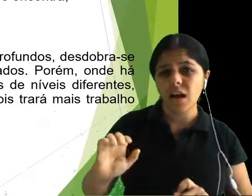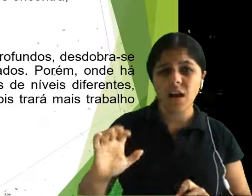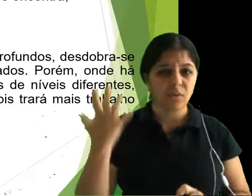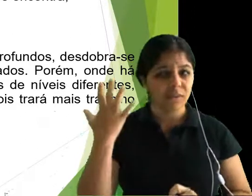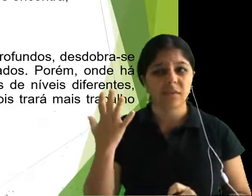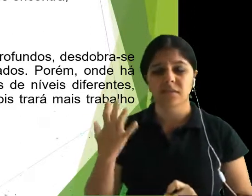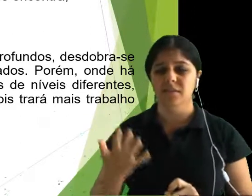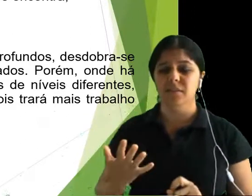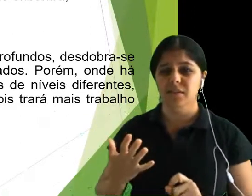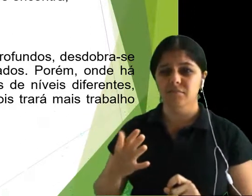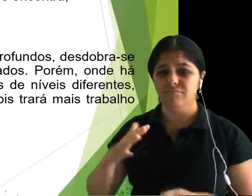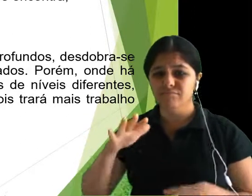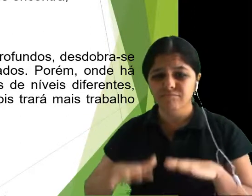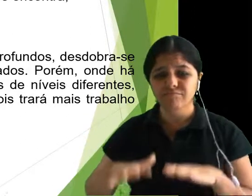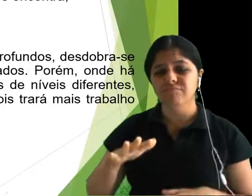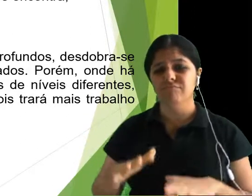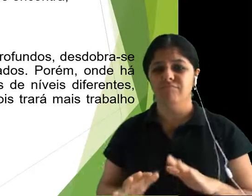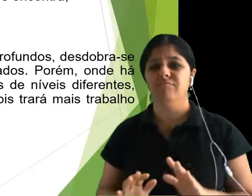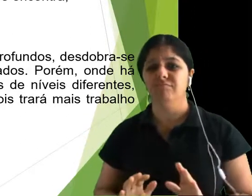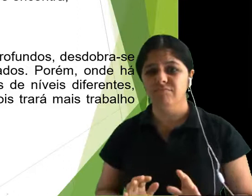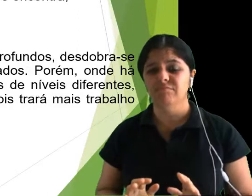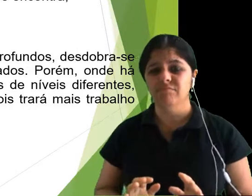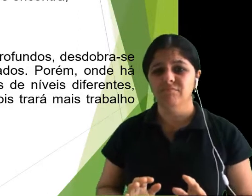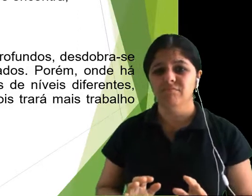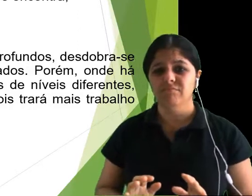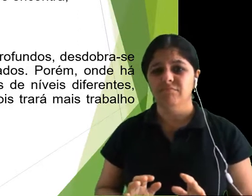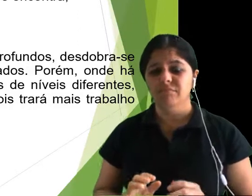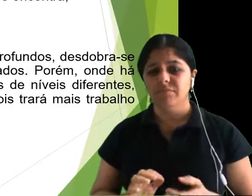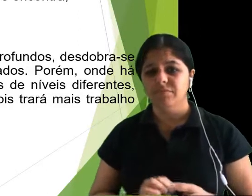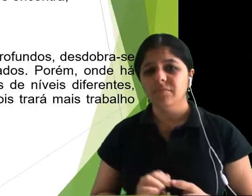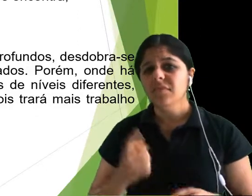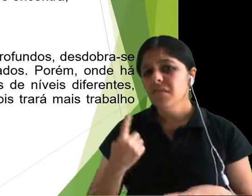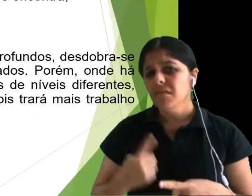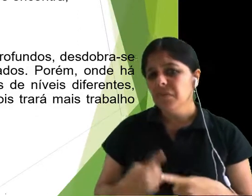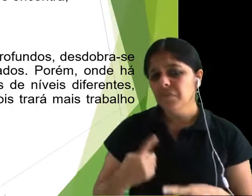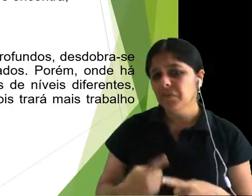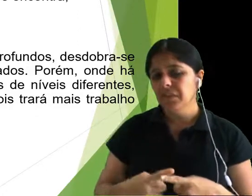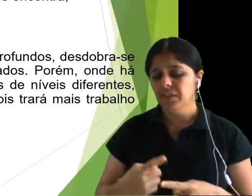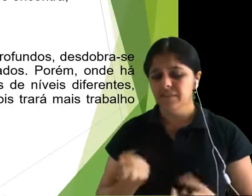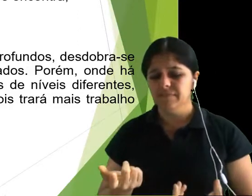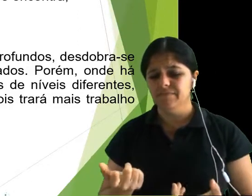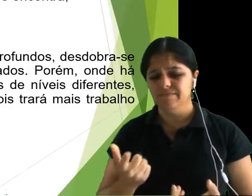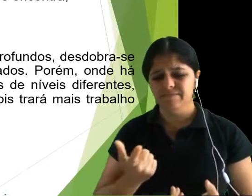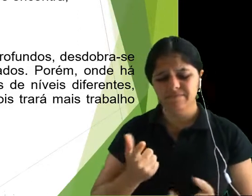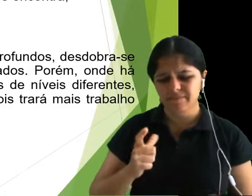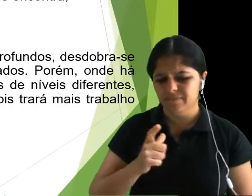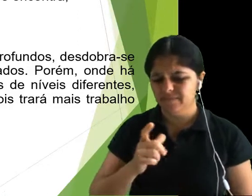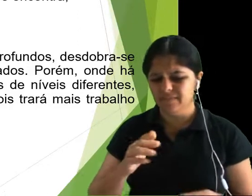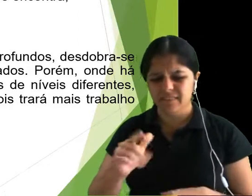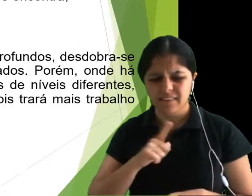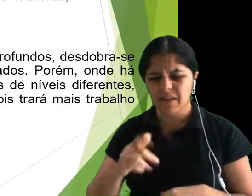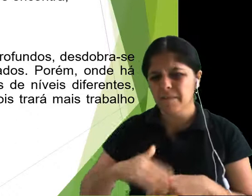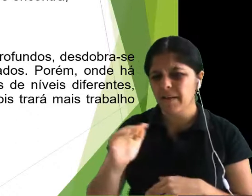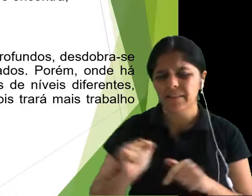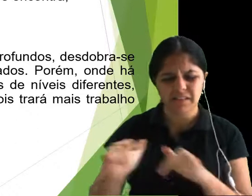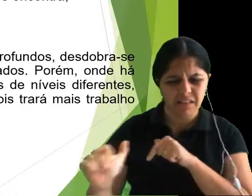níveis diferentes. Então, o desdobramento é dispensável, desnecessário, porque vai trazer mais trabalho ainda do que